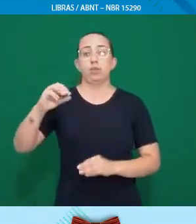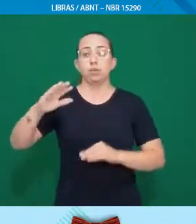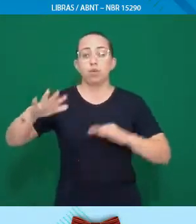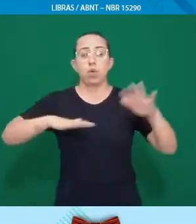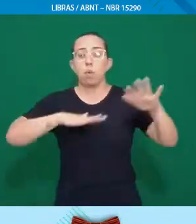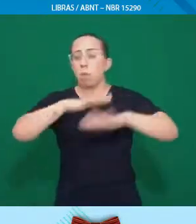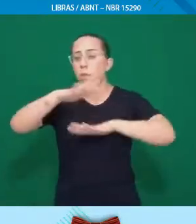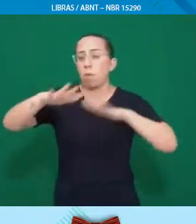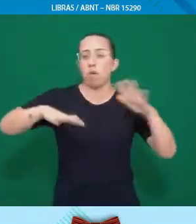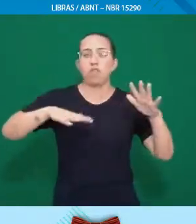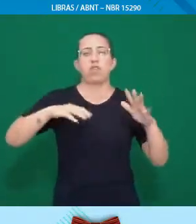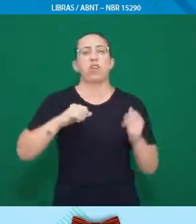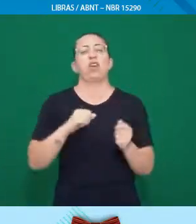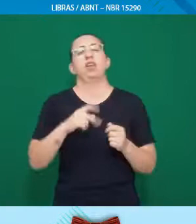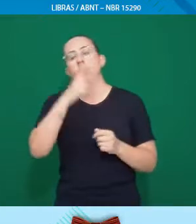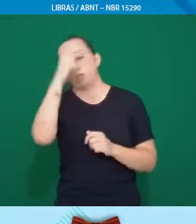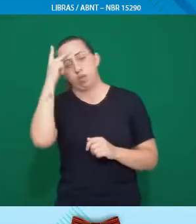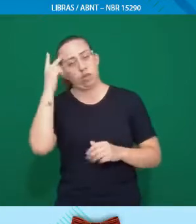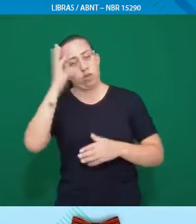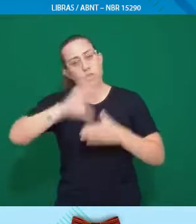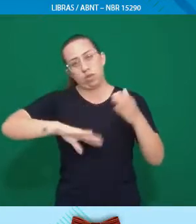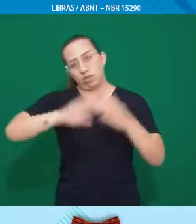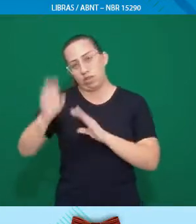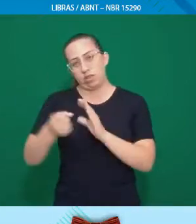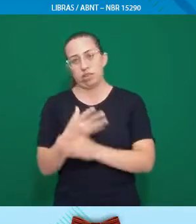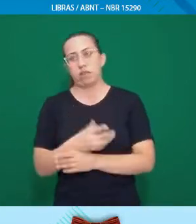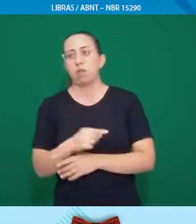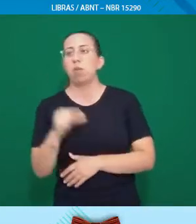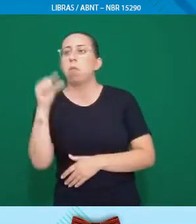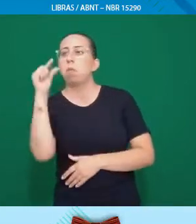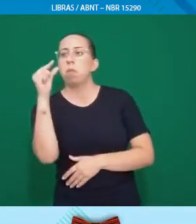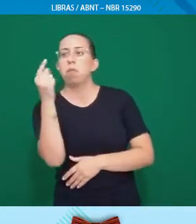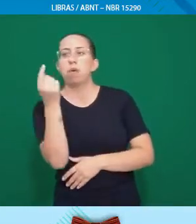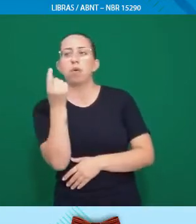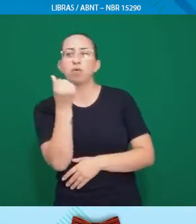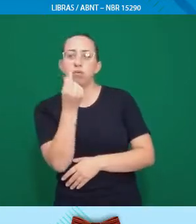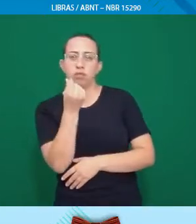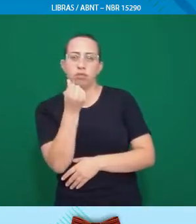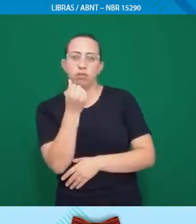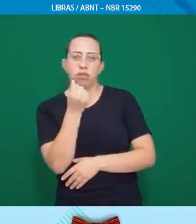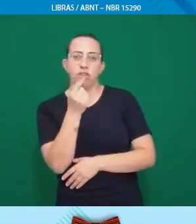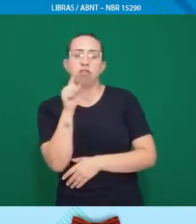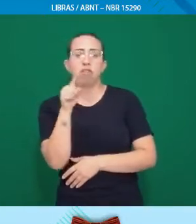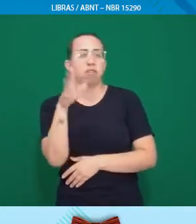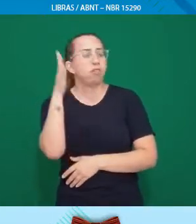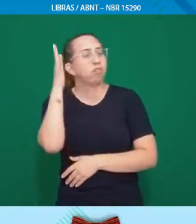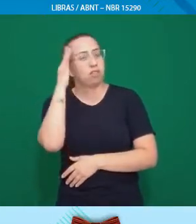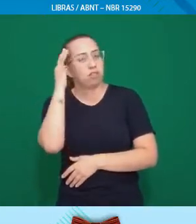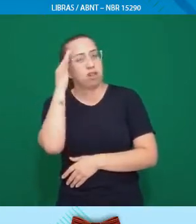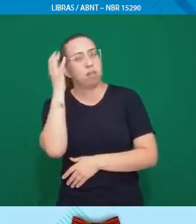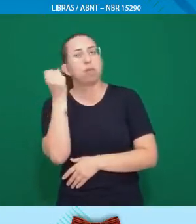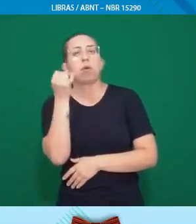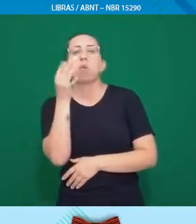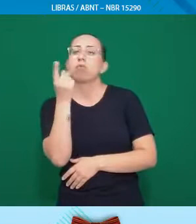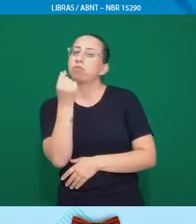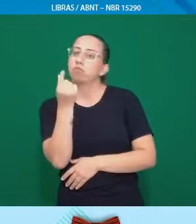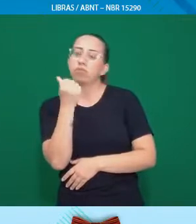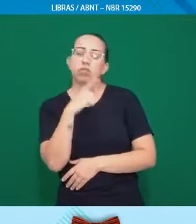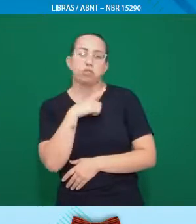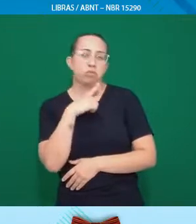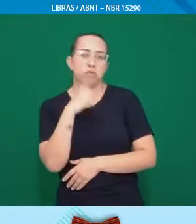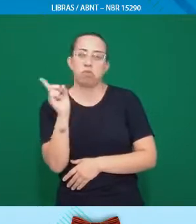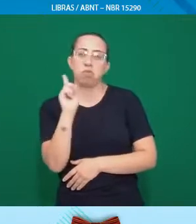tudo isso é com poucos recursos para os senhores sabem né os seus conhece a dotação da forma da Fundação Cultural Nossa